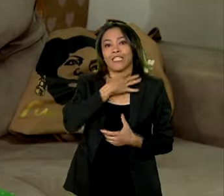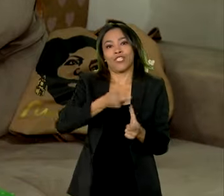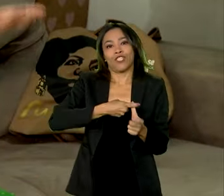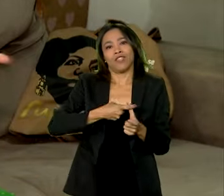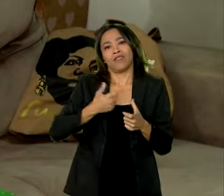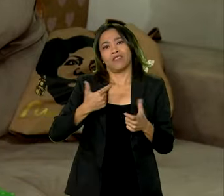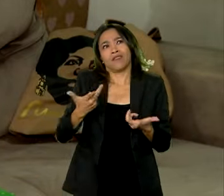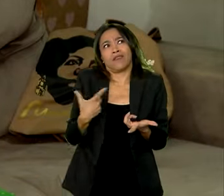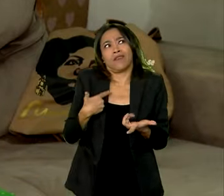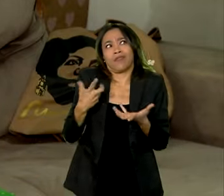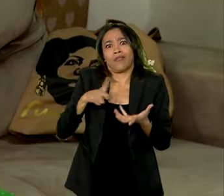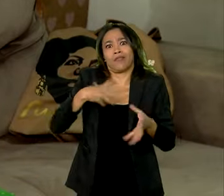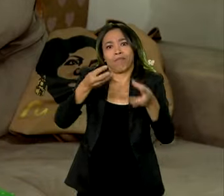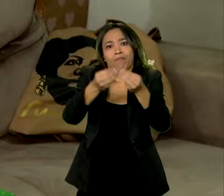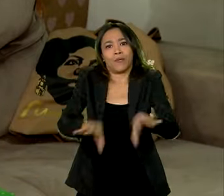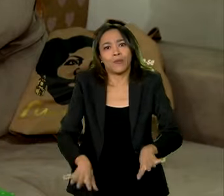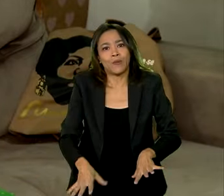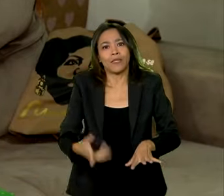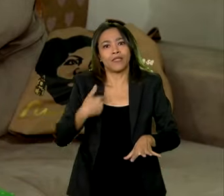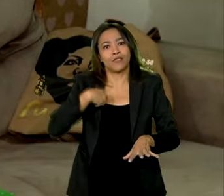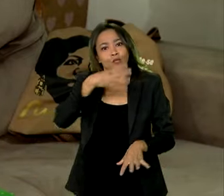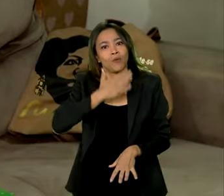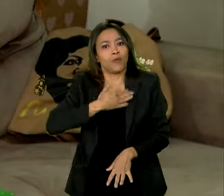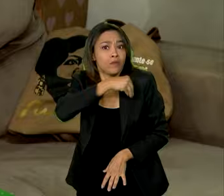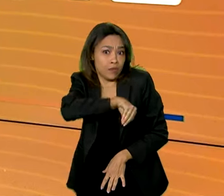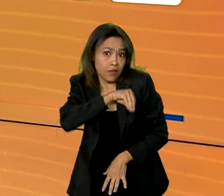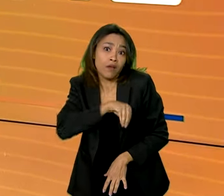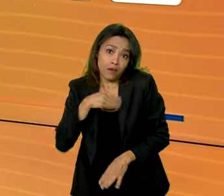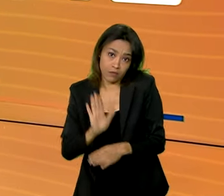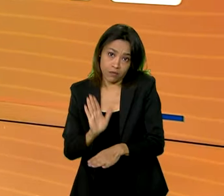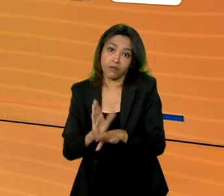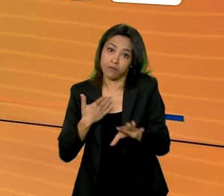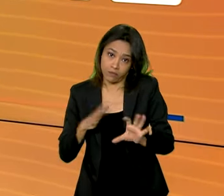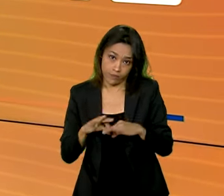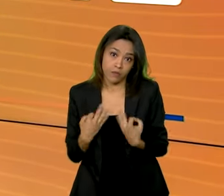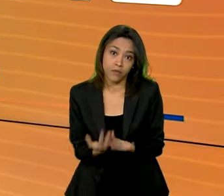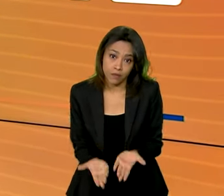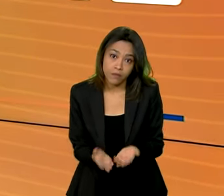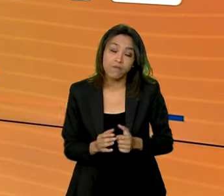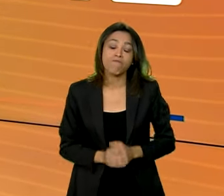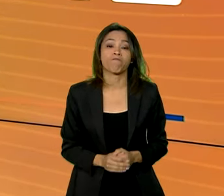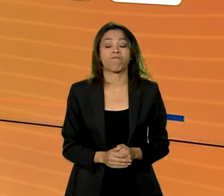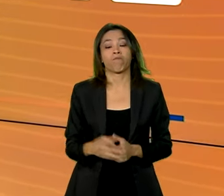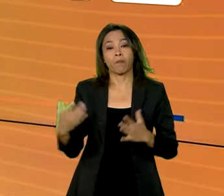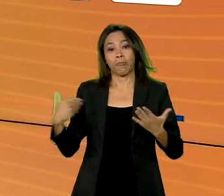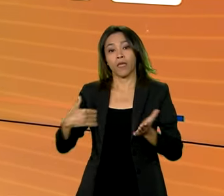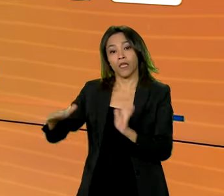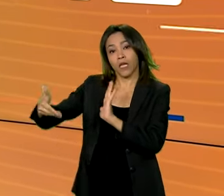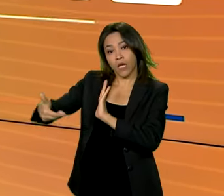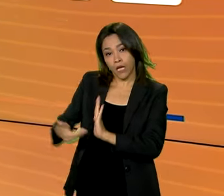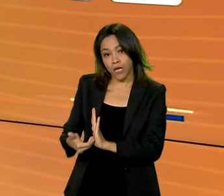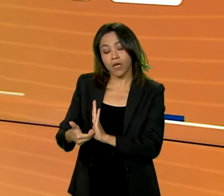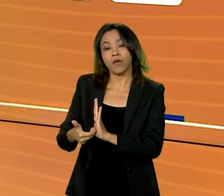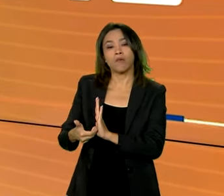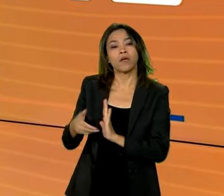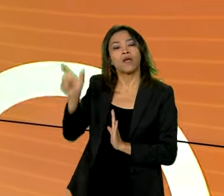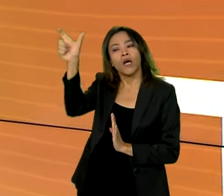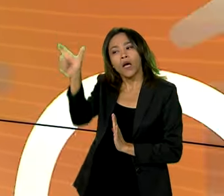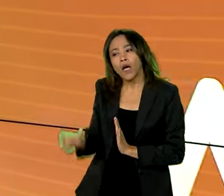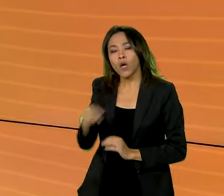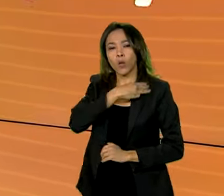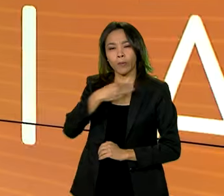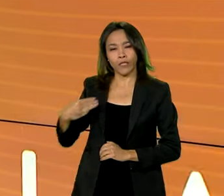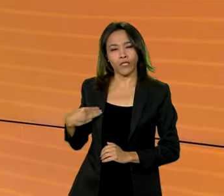sem comprometer a sustentabilidade da minha família. E na Câmara dos Deputados, o ministro da Fazenda,